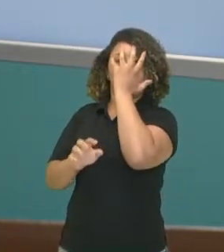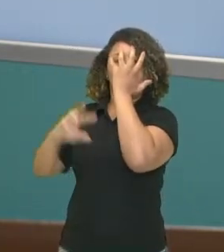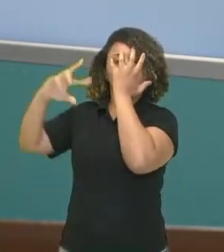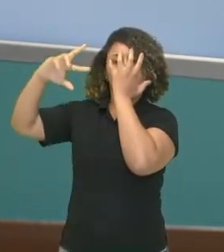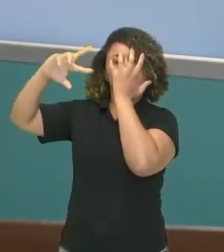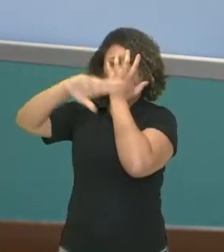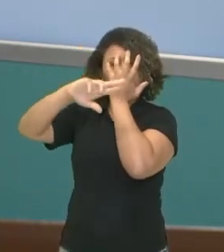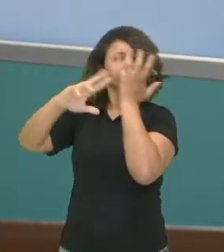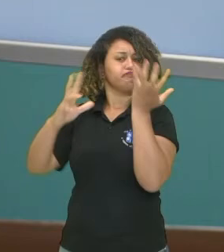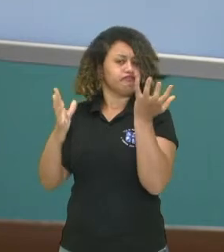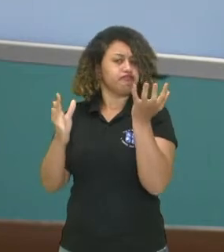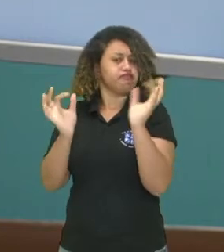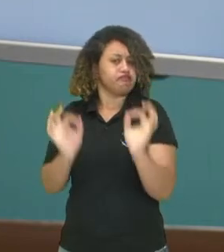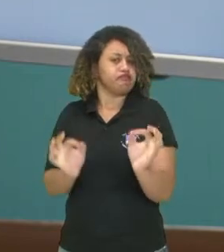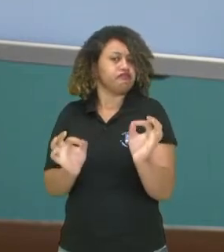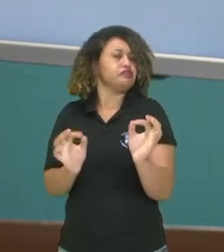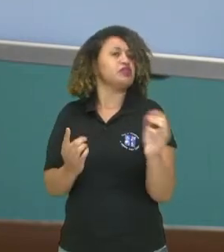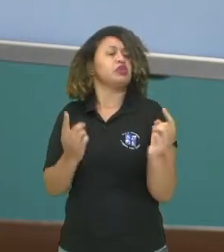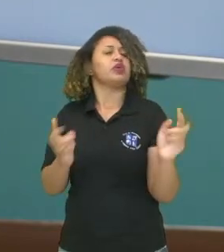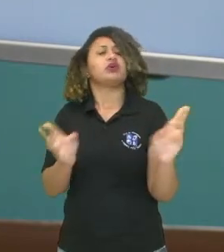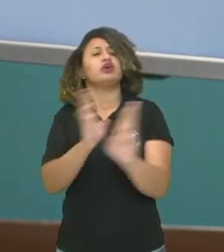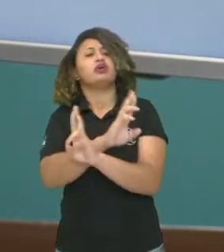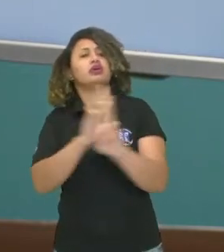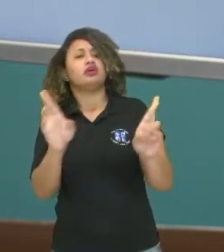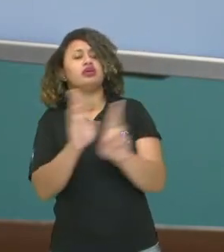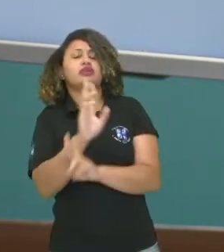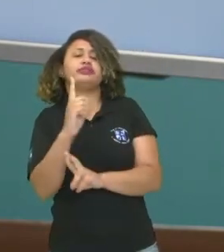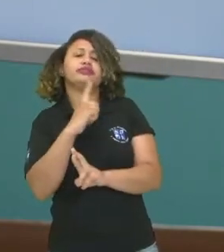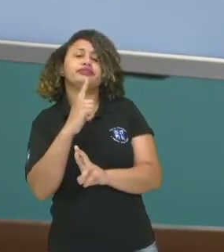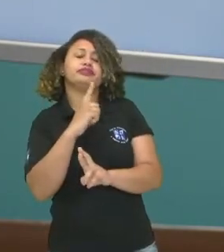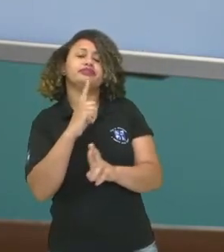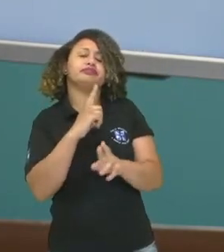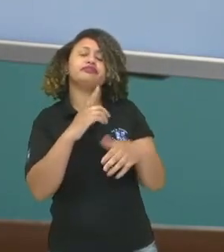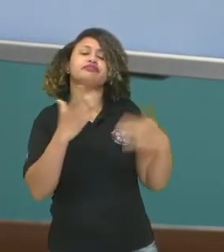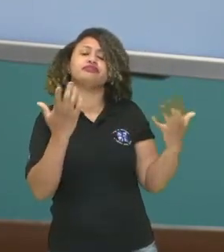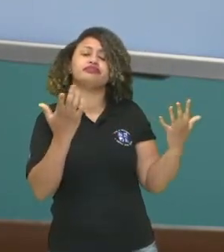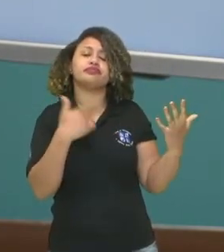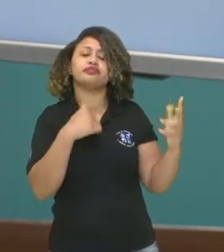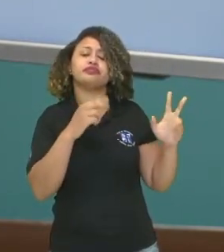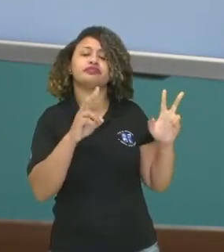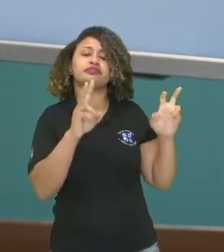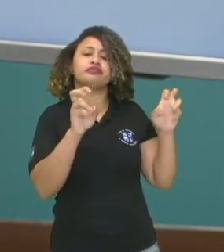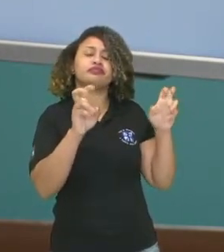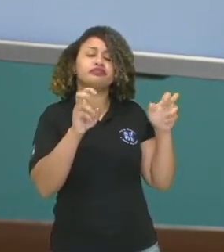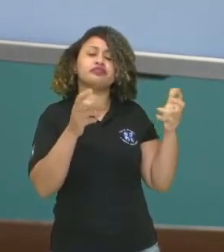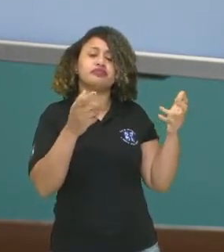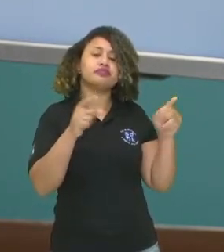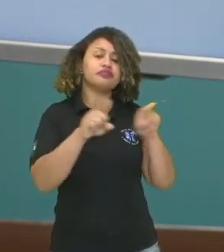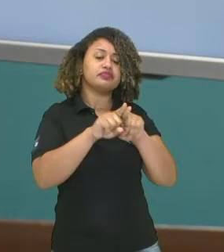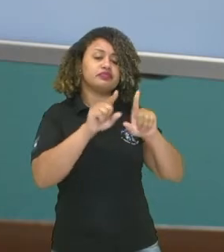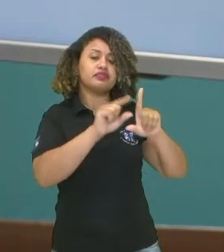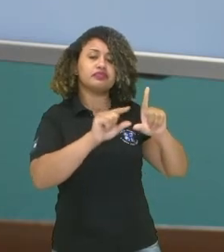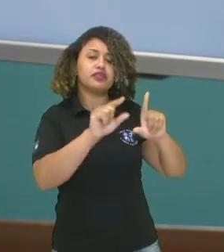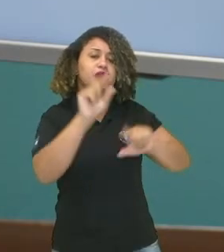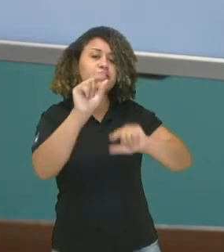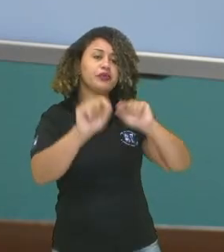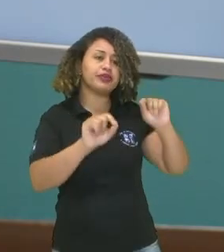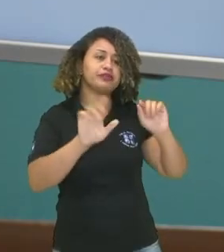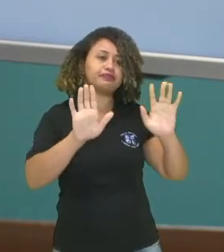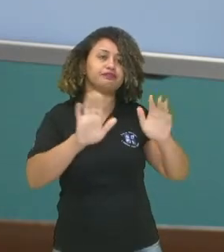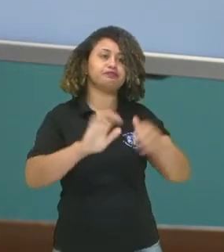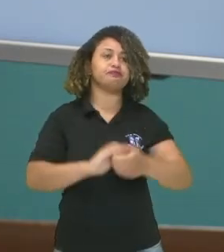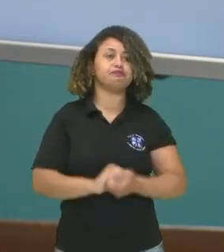tesoura ali também. Qual é a relação disso com o nosso assunto, com a própria legenda?